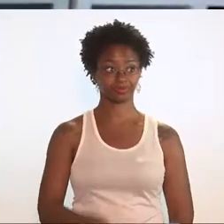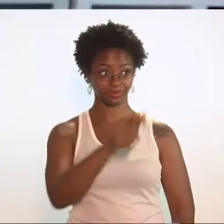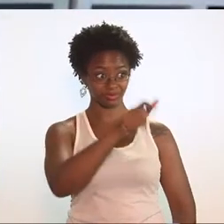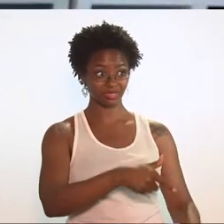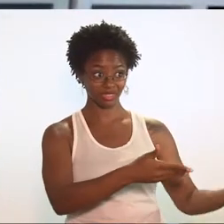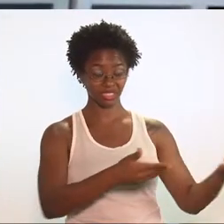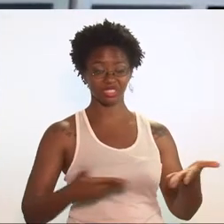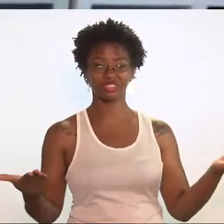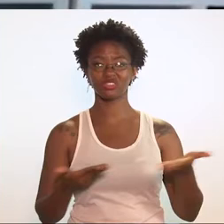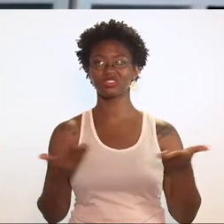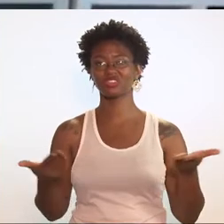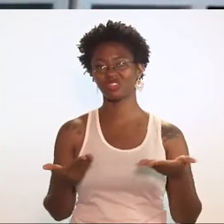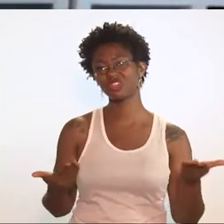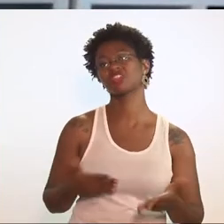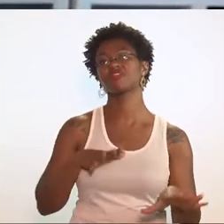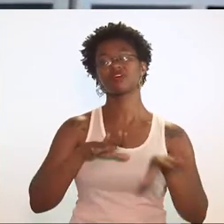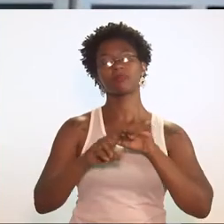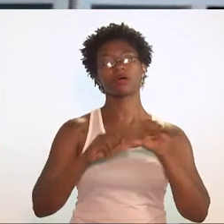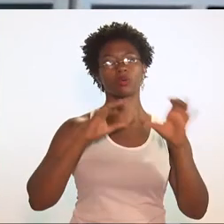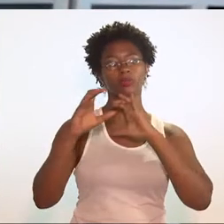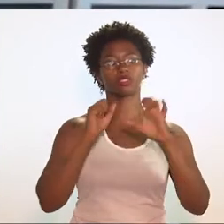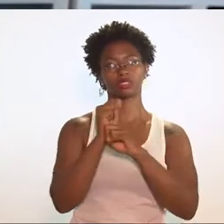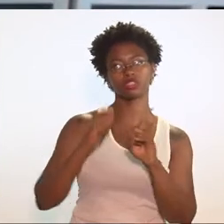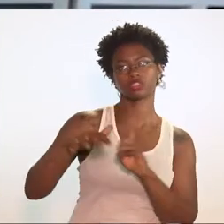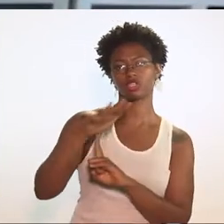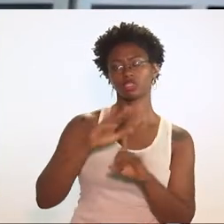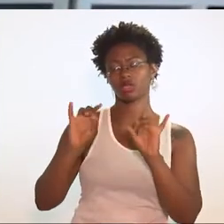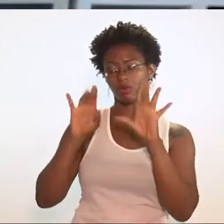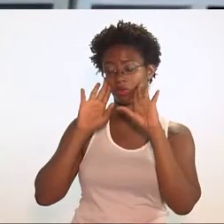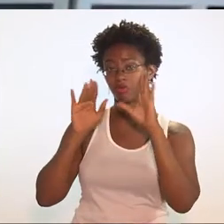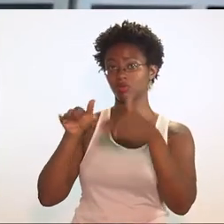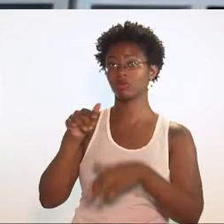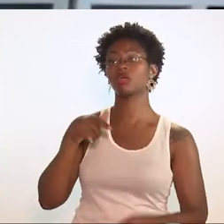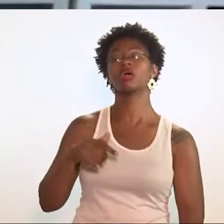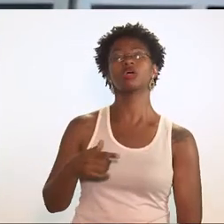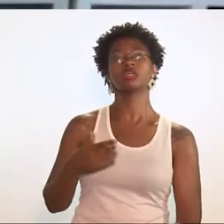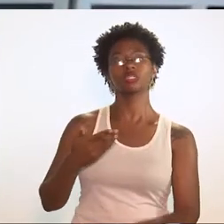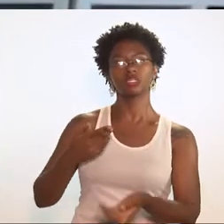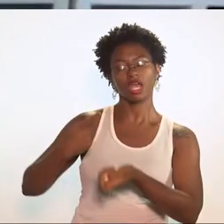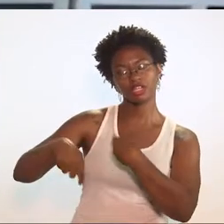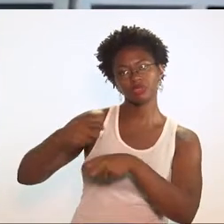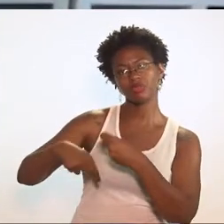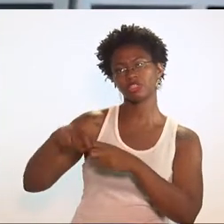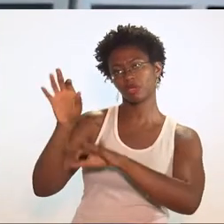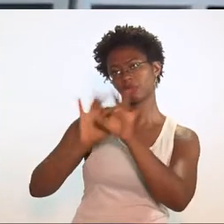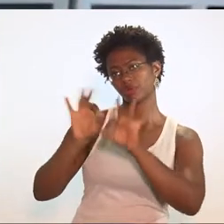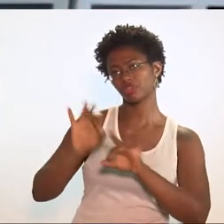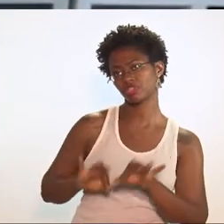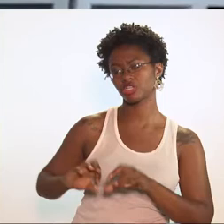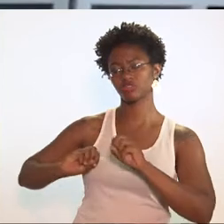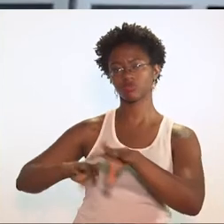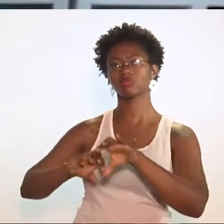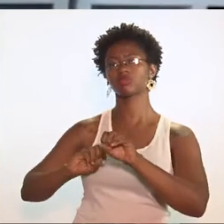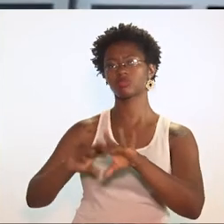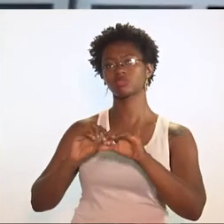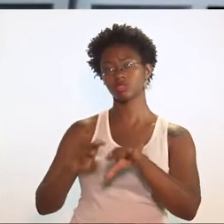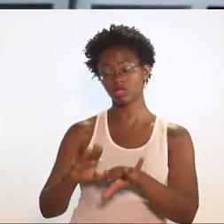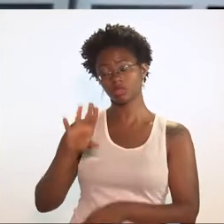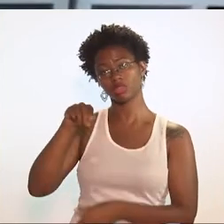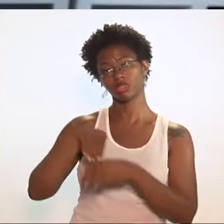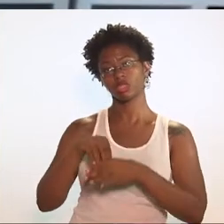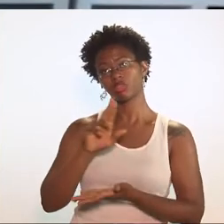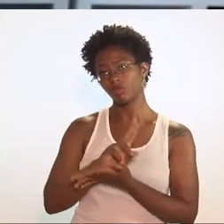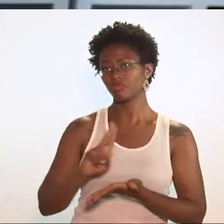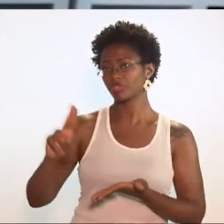Nossa convidada de hoje é bacharel em comunicação social, com especialização em gerenciamento de projetos e docência do